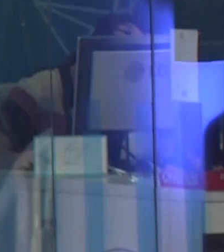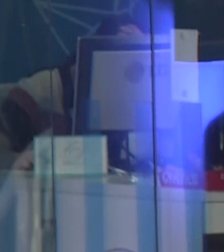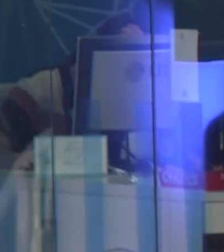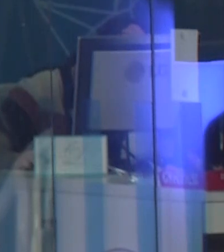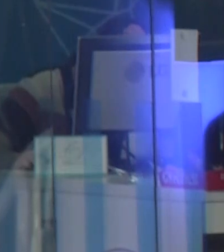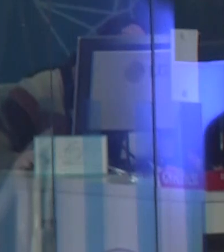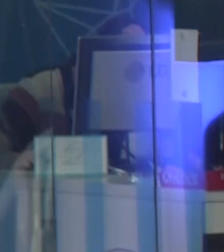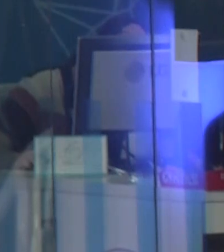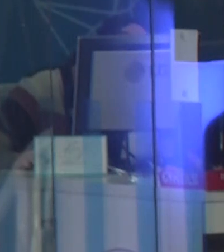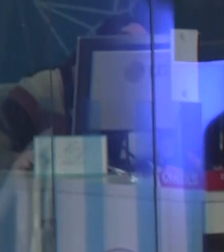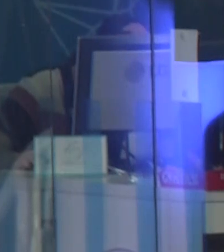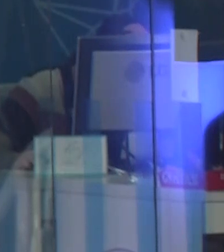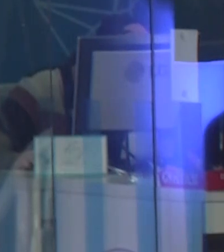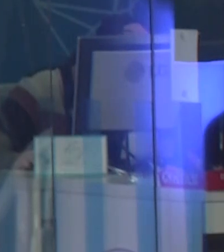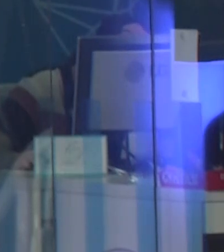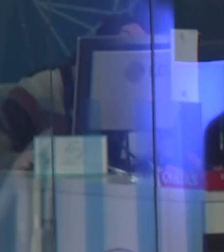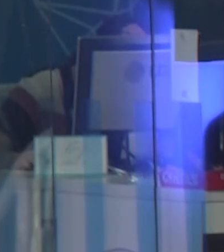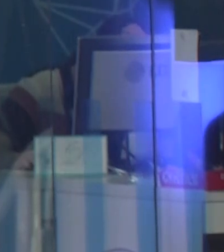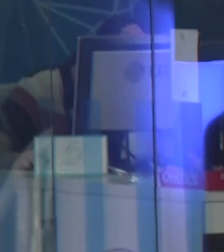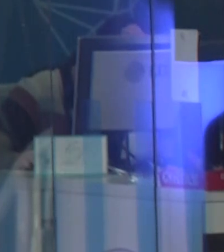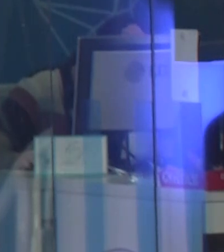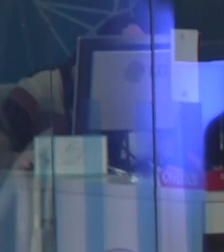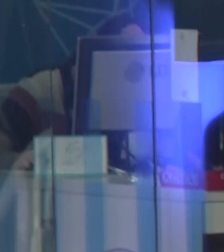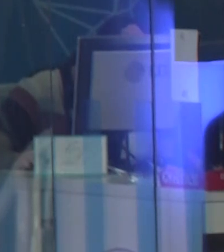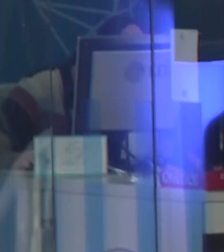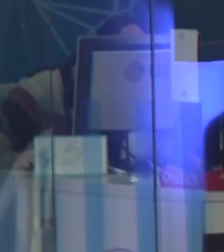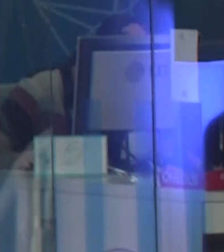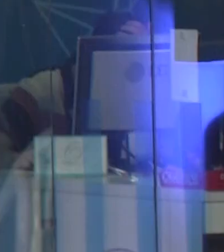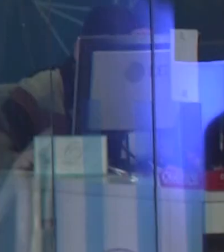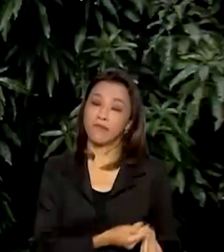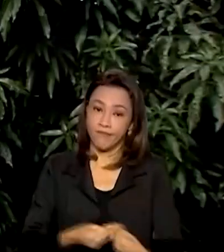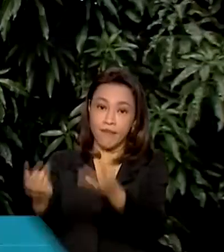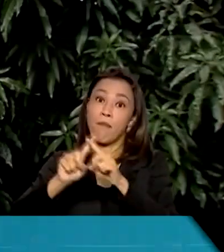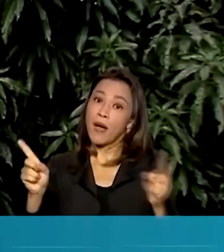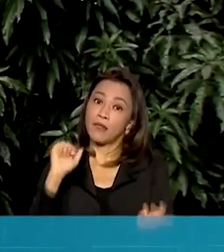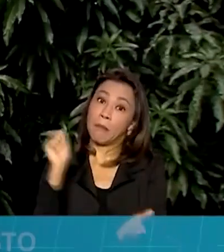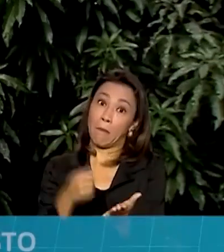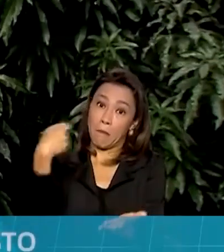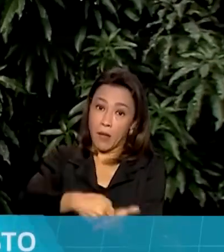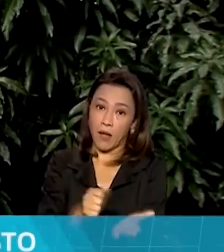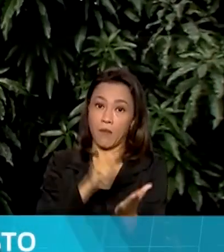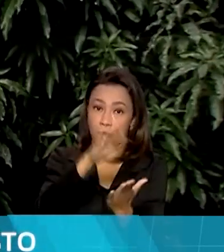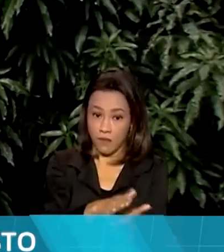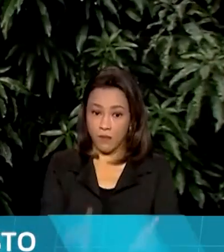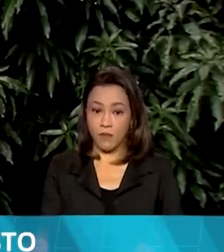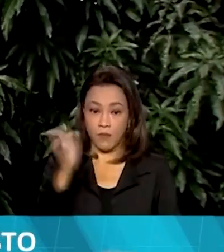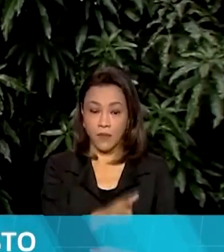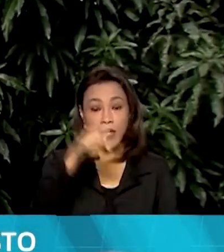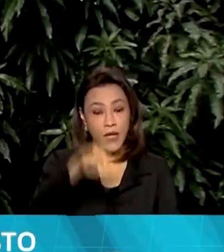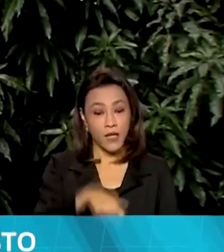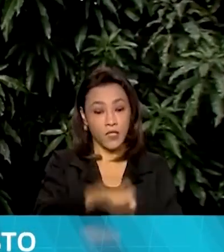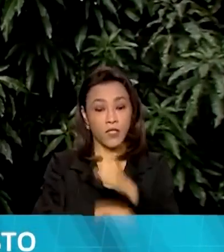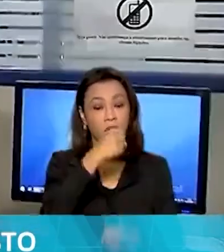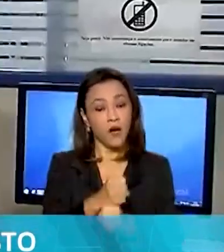mês mas de 12 milhões de brasileiros ainda não estão quites com Léo só faltam apenas 15 dias para